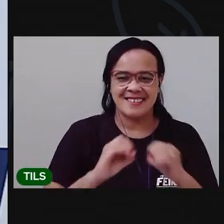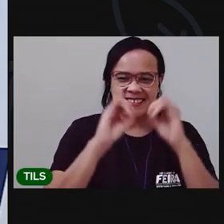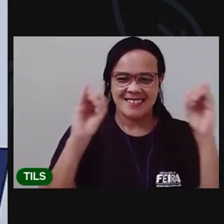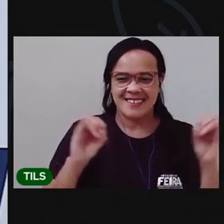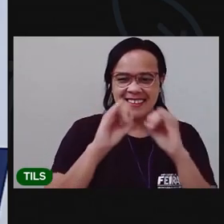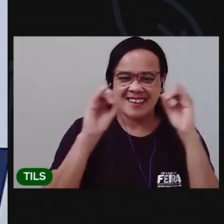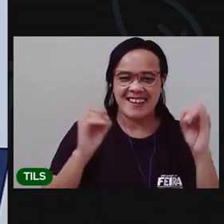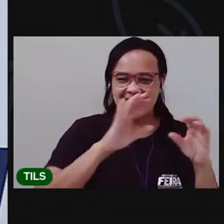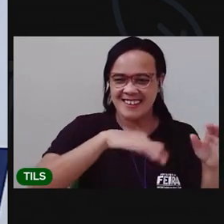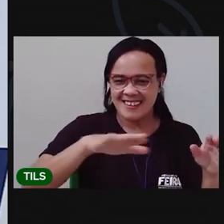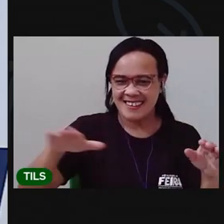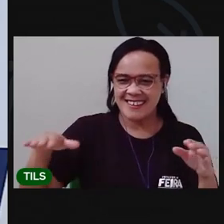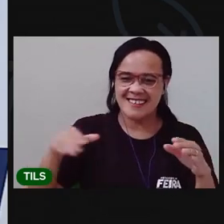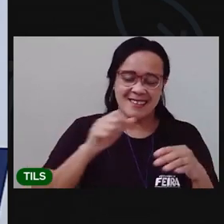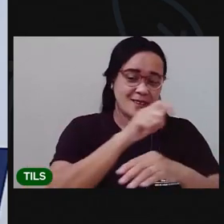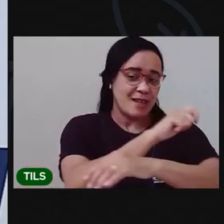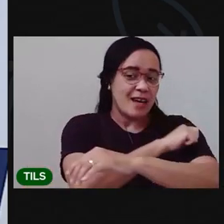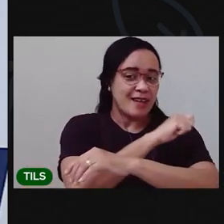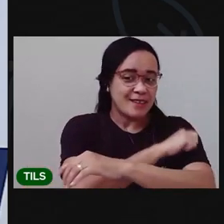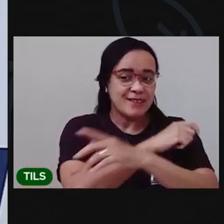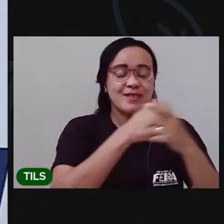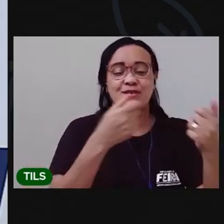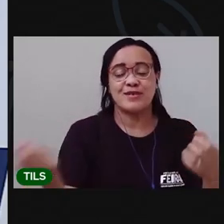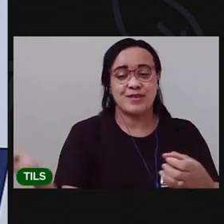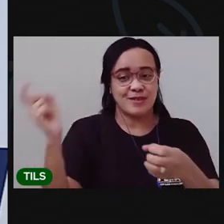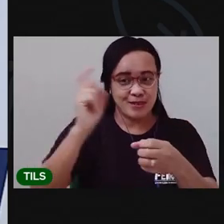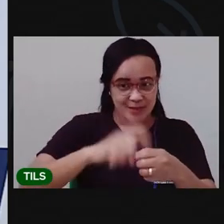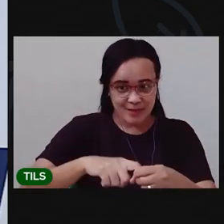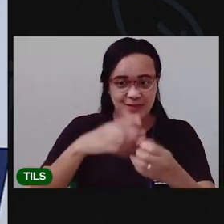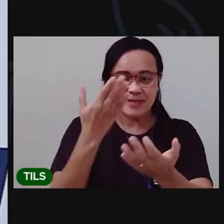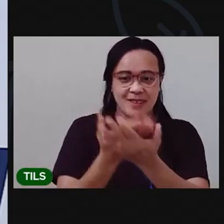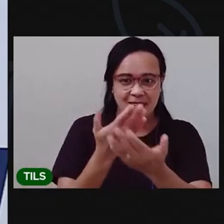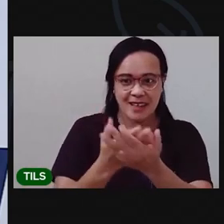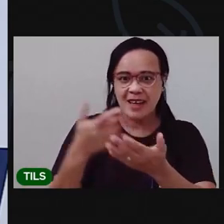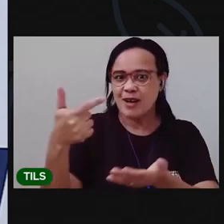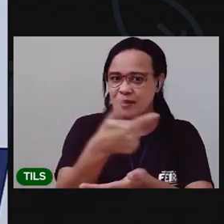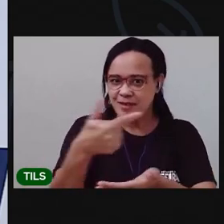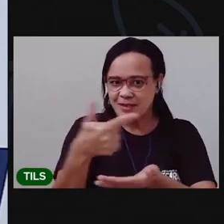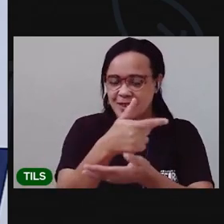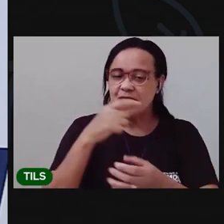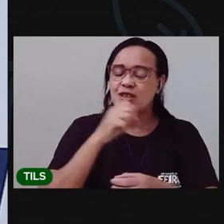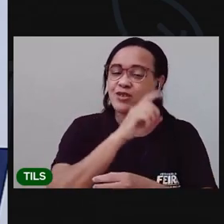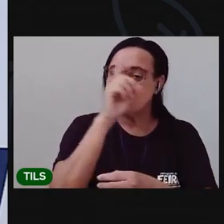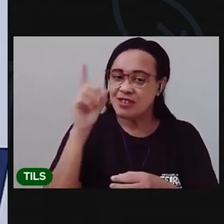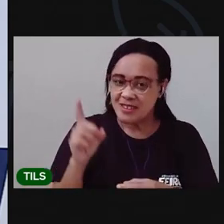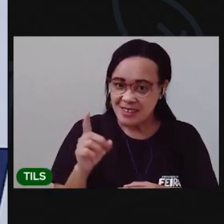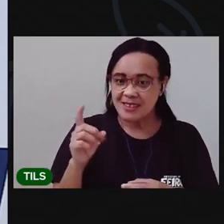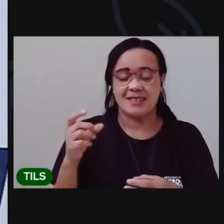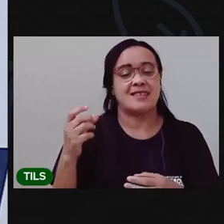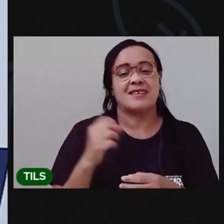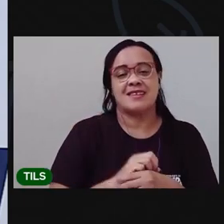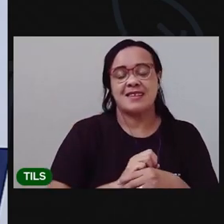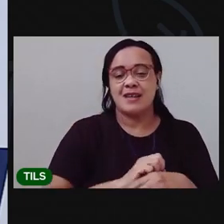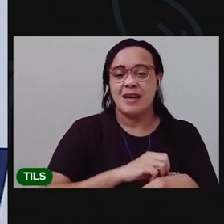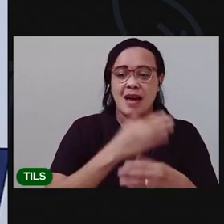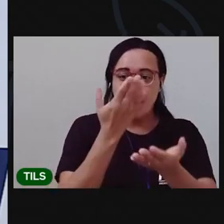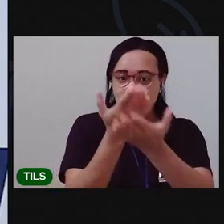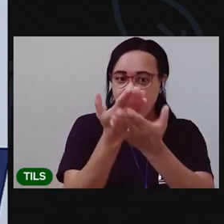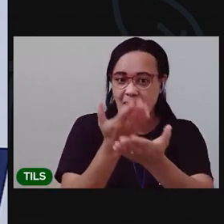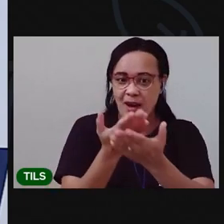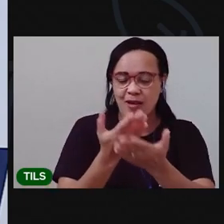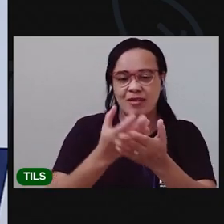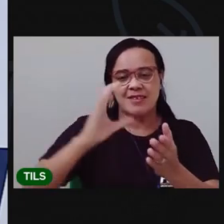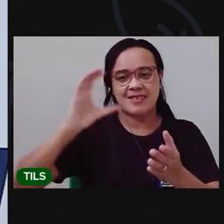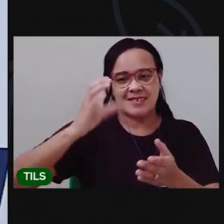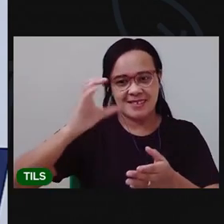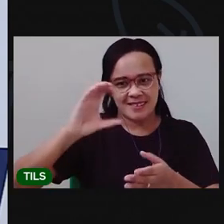Olá, crianças, estamos de volta com a nossa segunda aula do dia, aula de Ciências